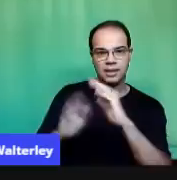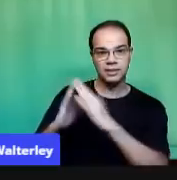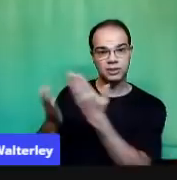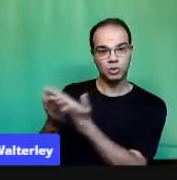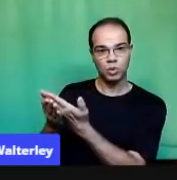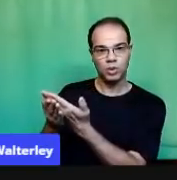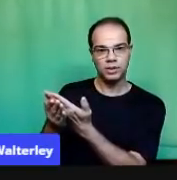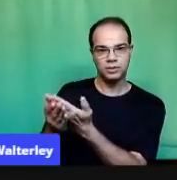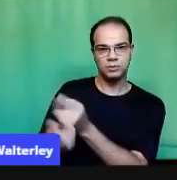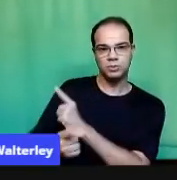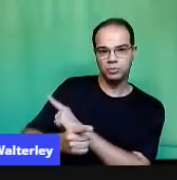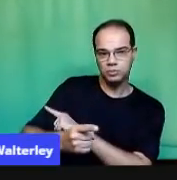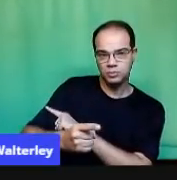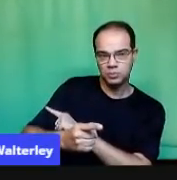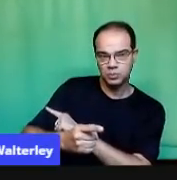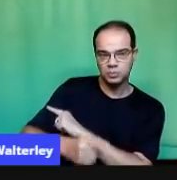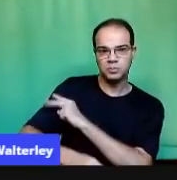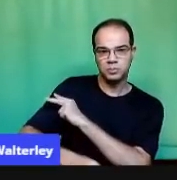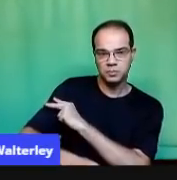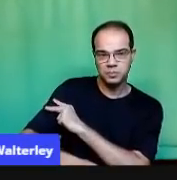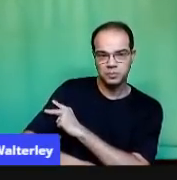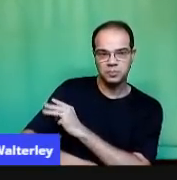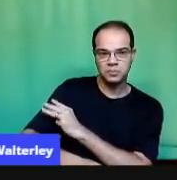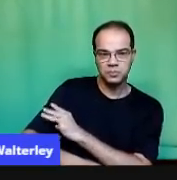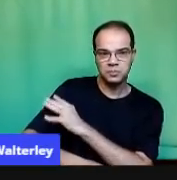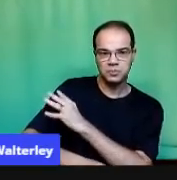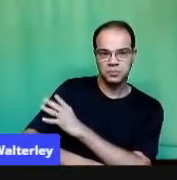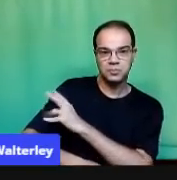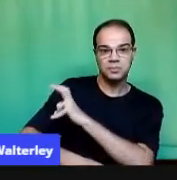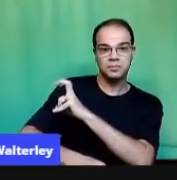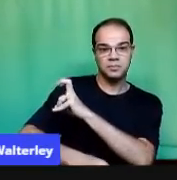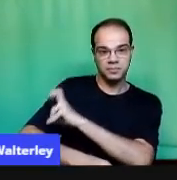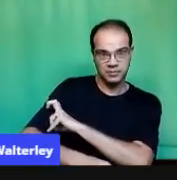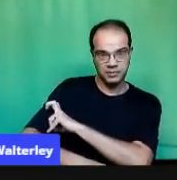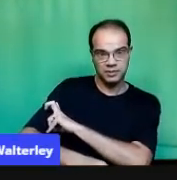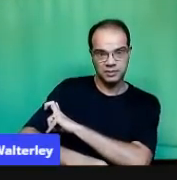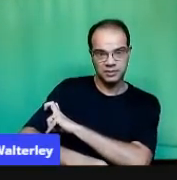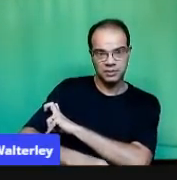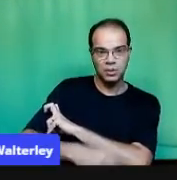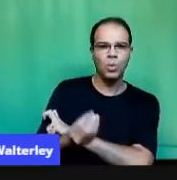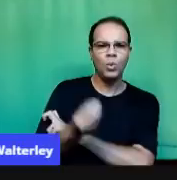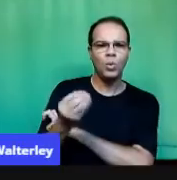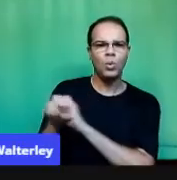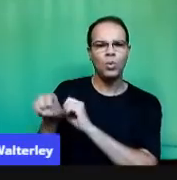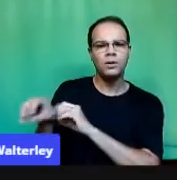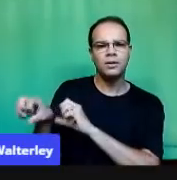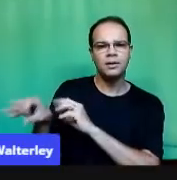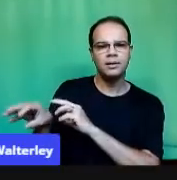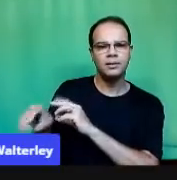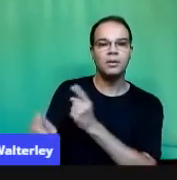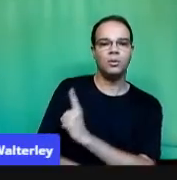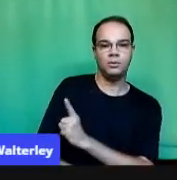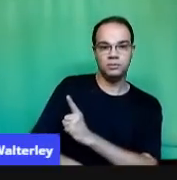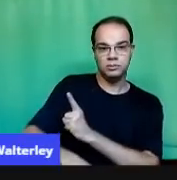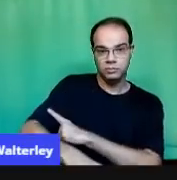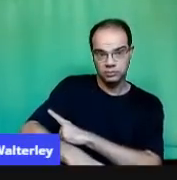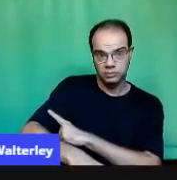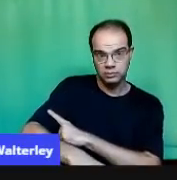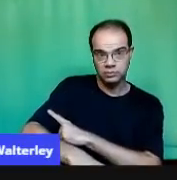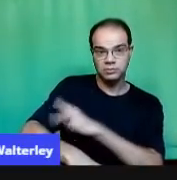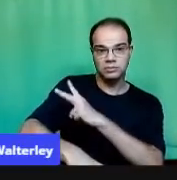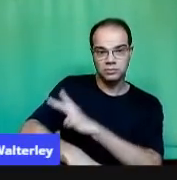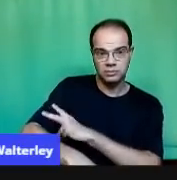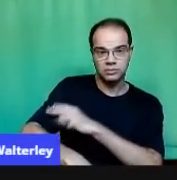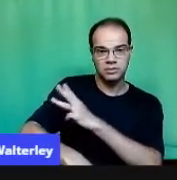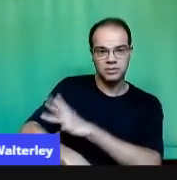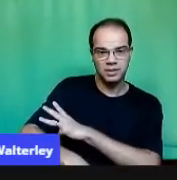eu coloco que no grupo 1, grupo 2 e grupo 3, nós sabemos que nós não temos o